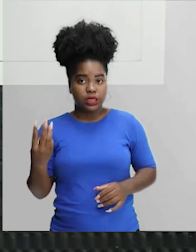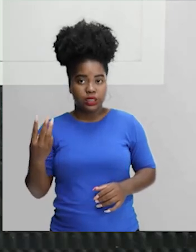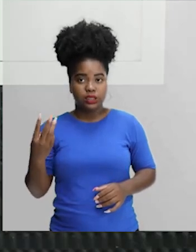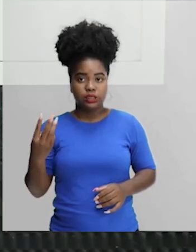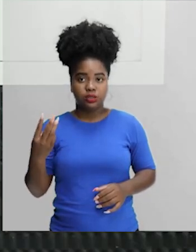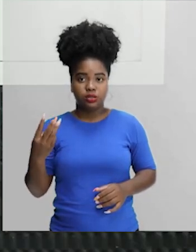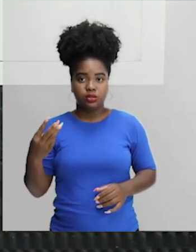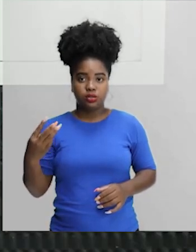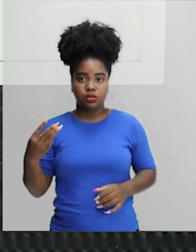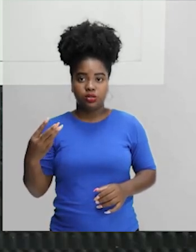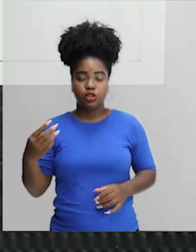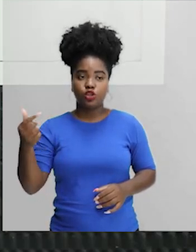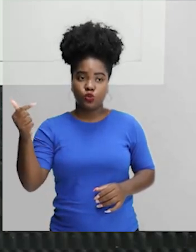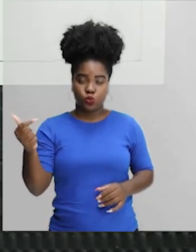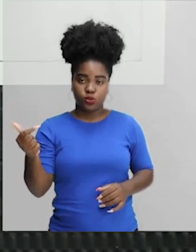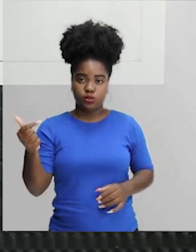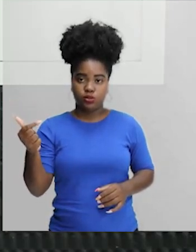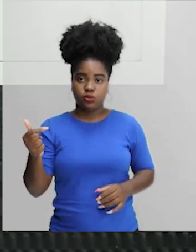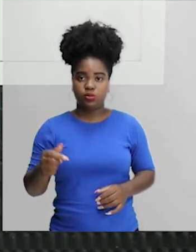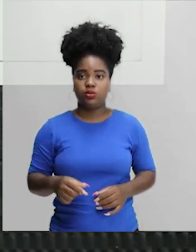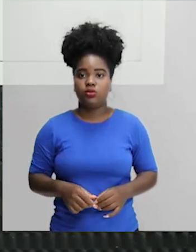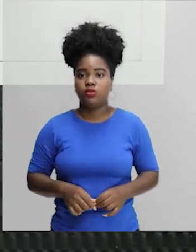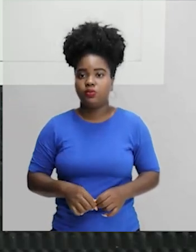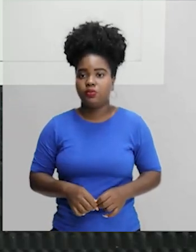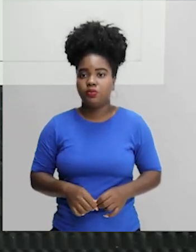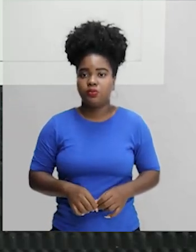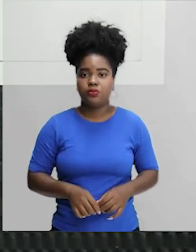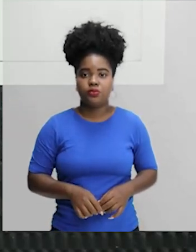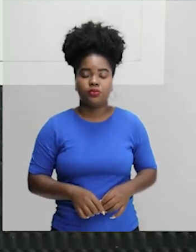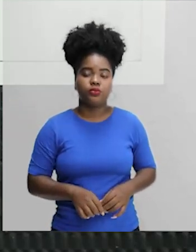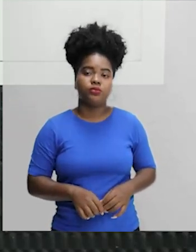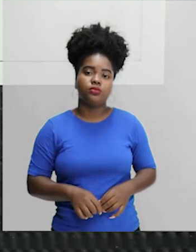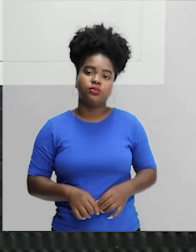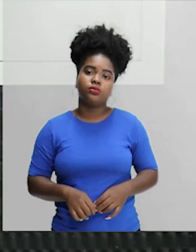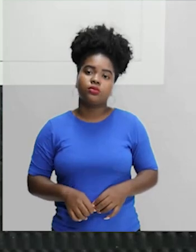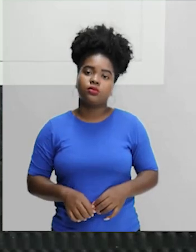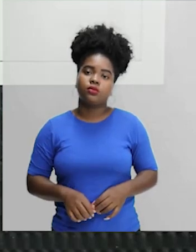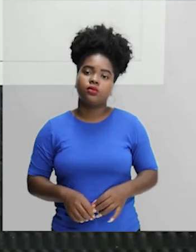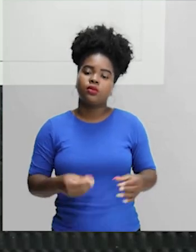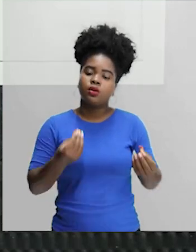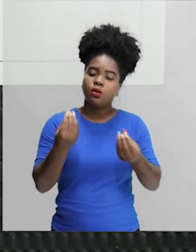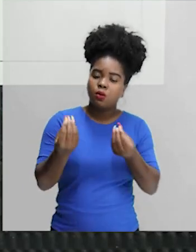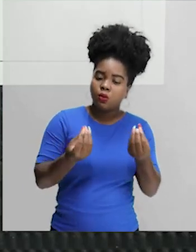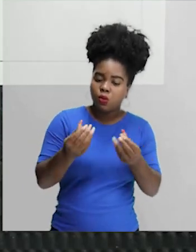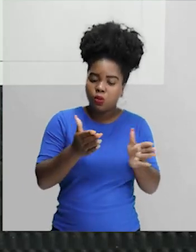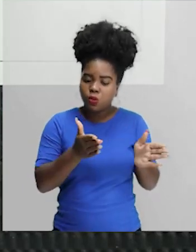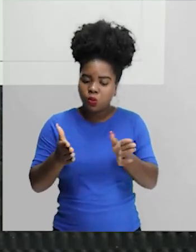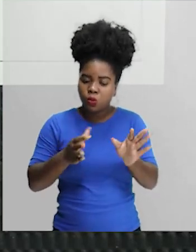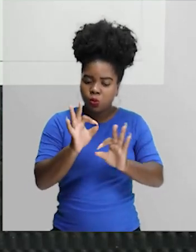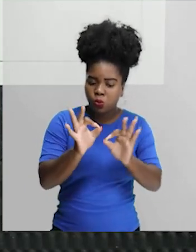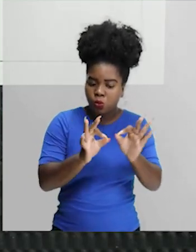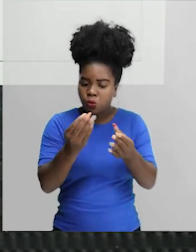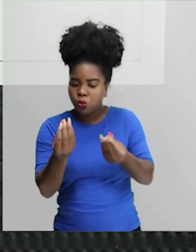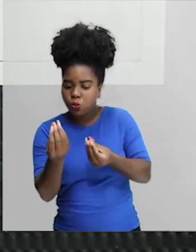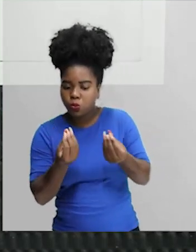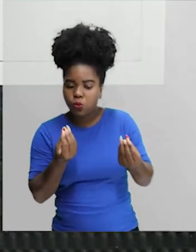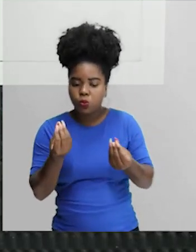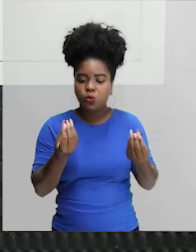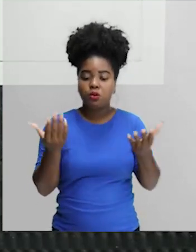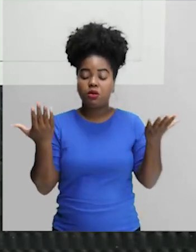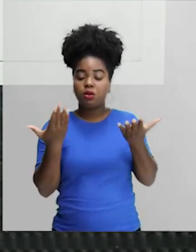3 e 2. Certo? Como é que é o processo? A gente vai fazer o